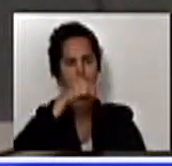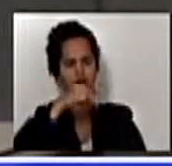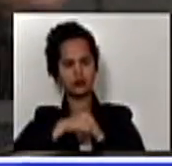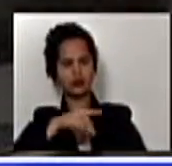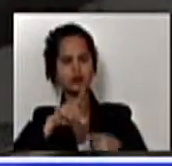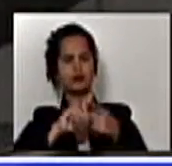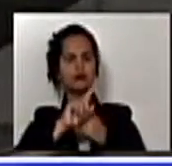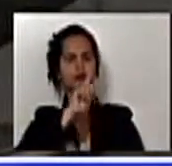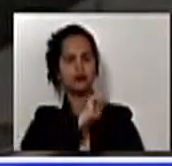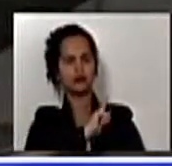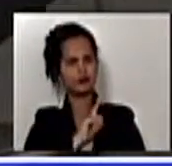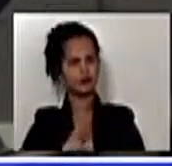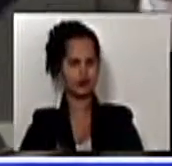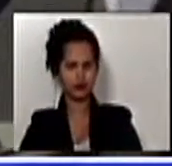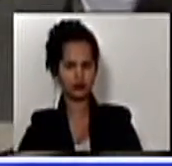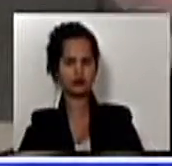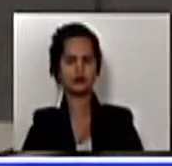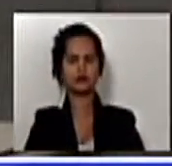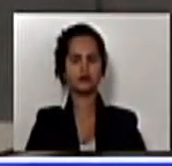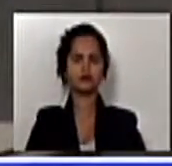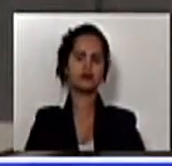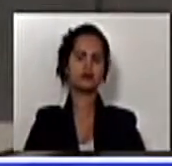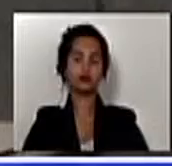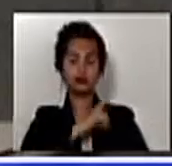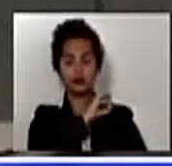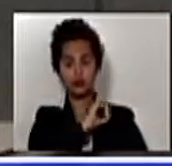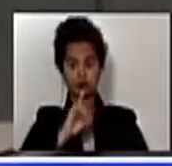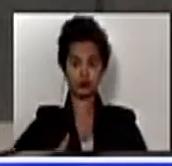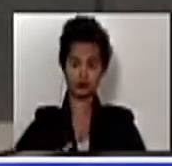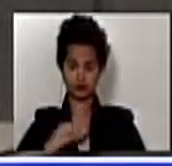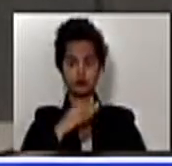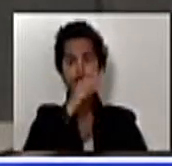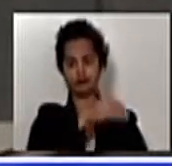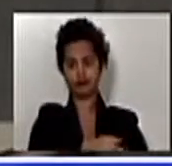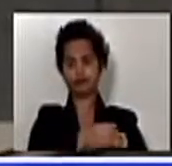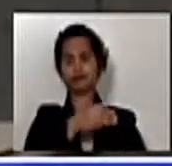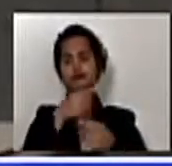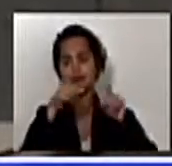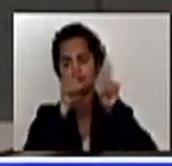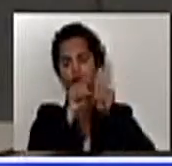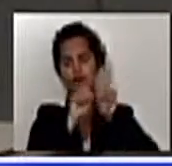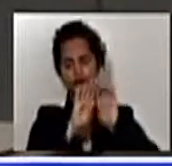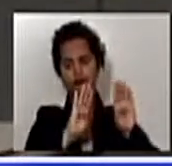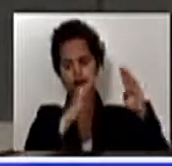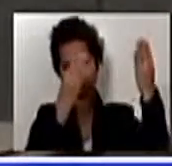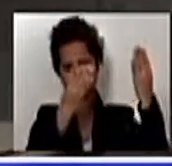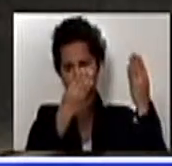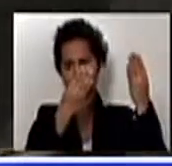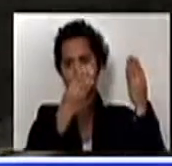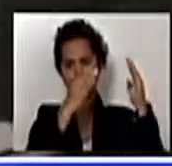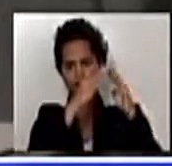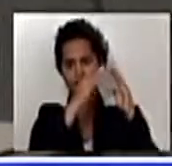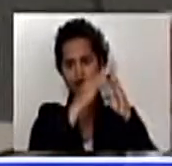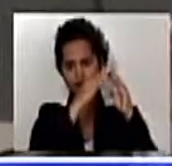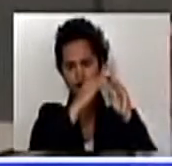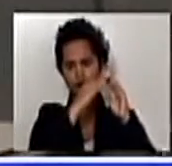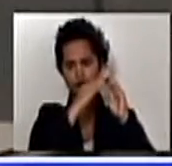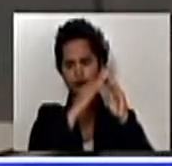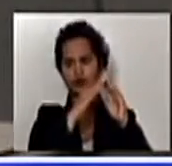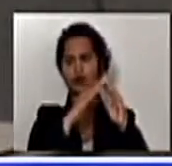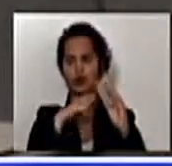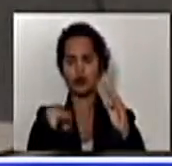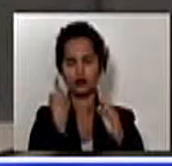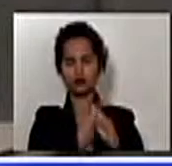e temos deputados também nesse evento. Então, nós nos dividimos,